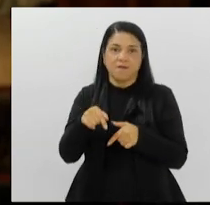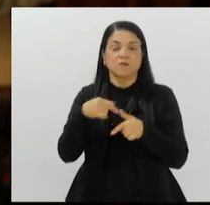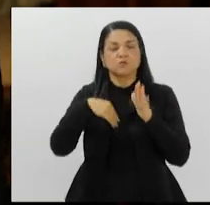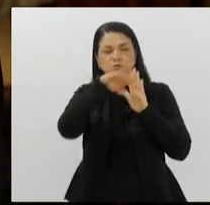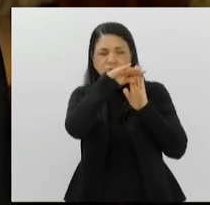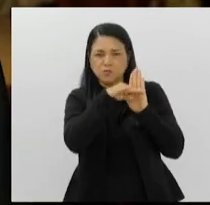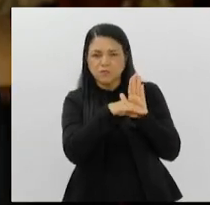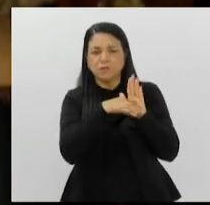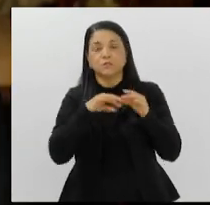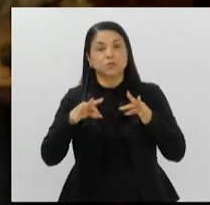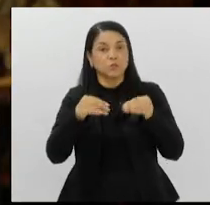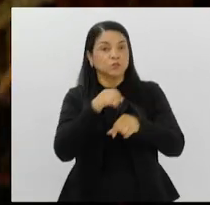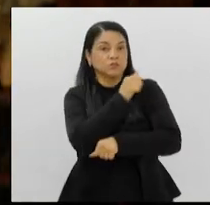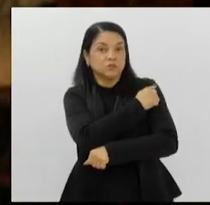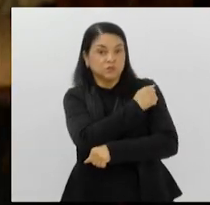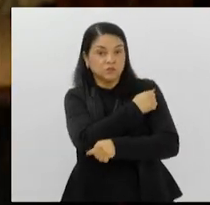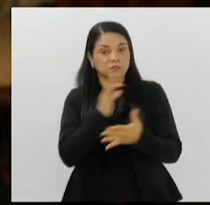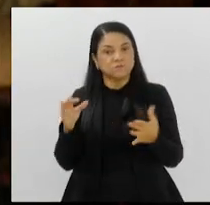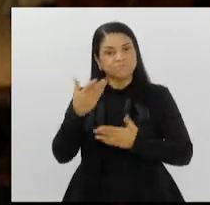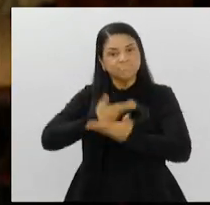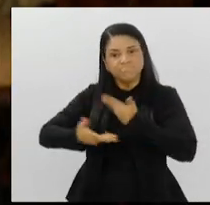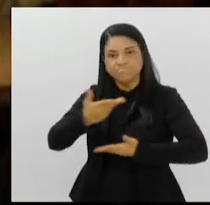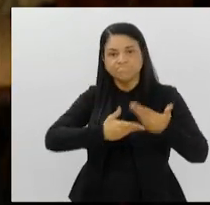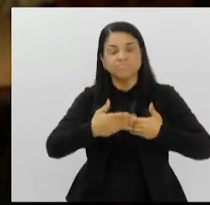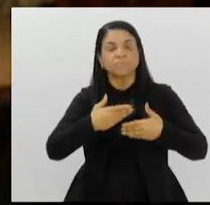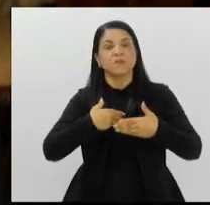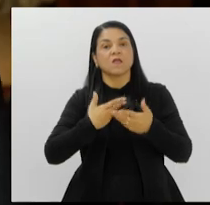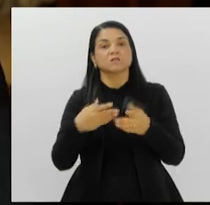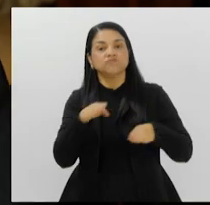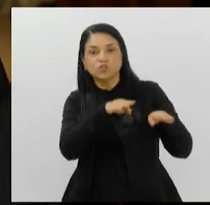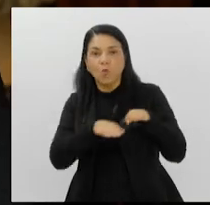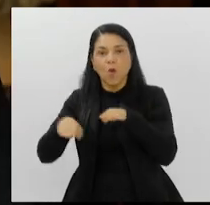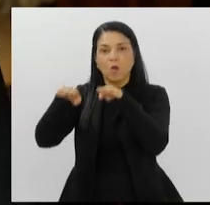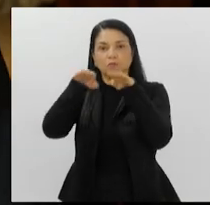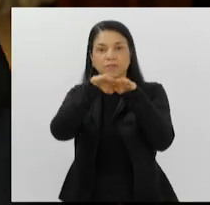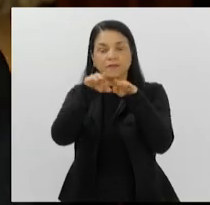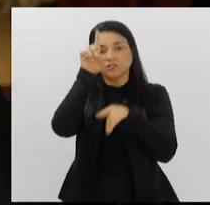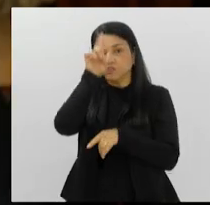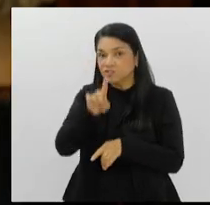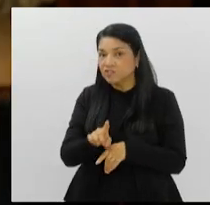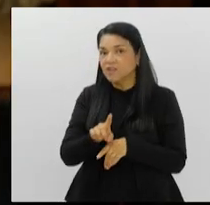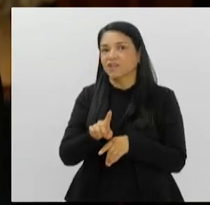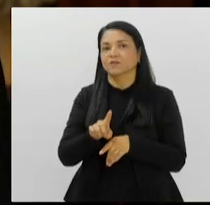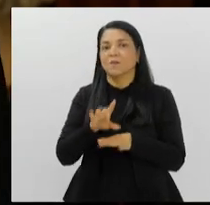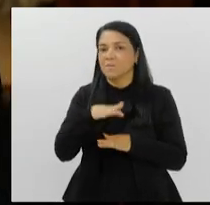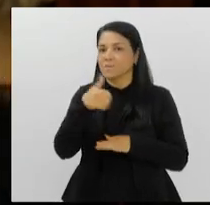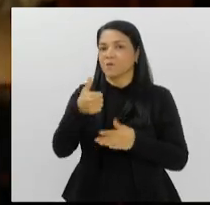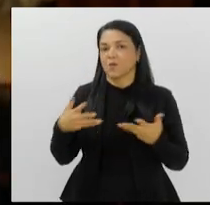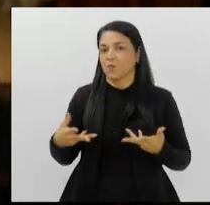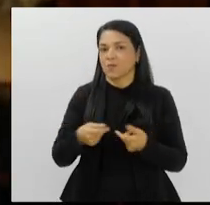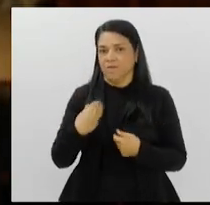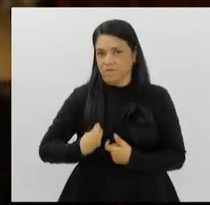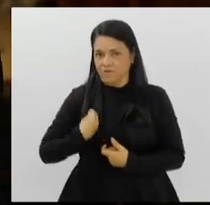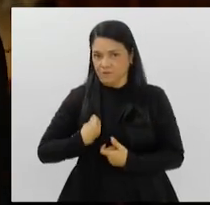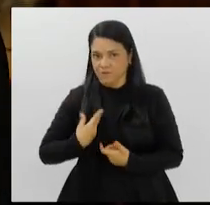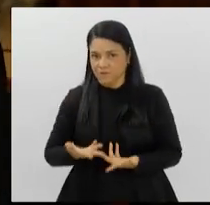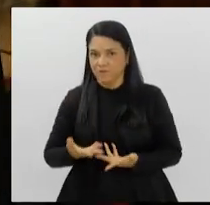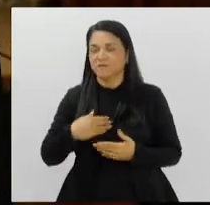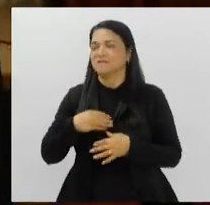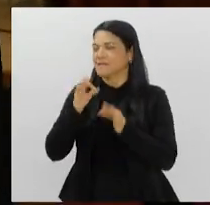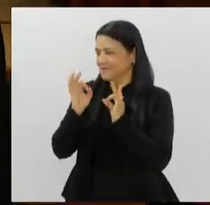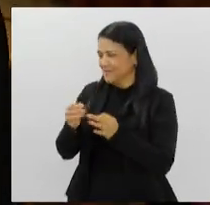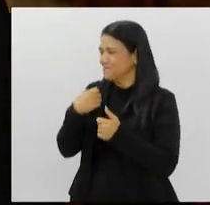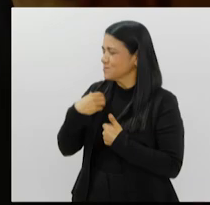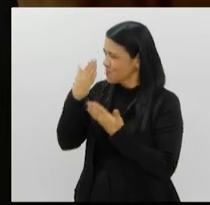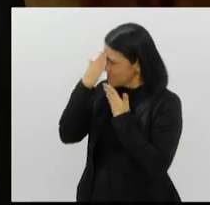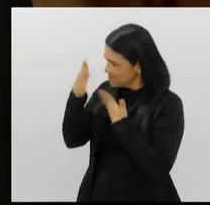os estudantes estejam envolvidos em práticas de igualdade, de direitos e de melhoria de qualidade de vida. Tá certo, muito obrigada